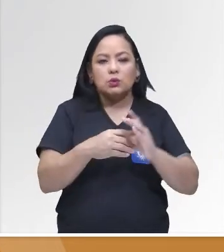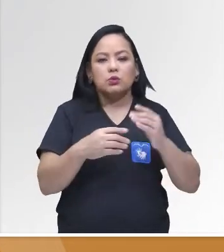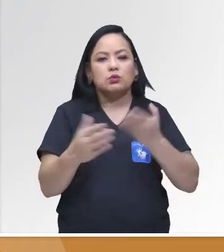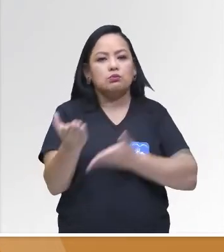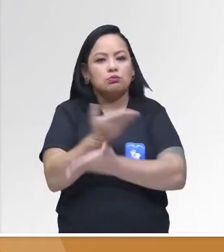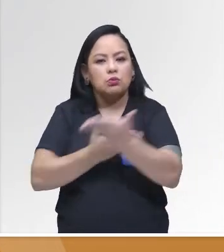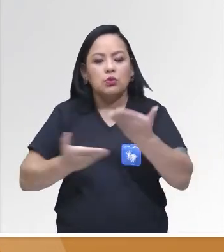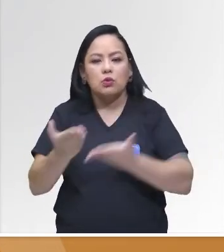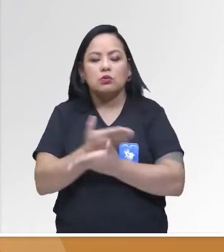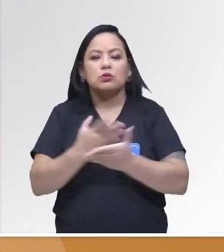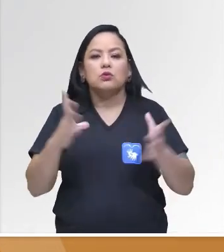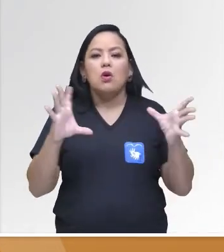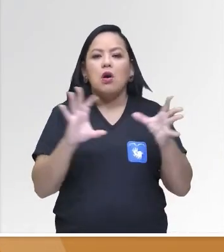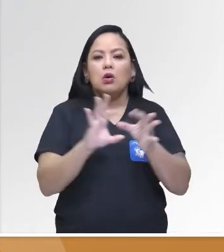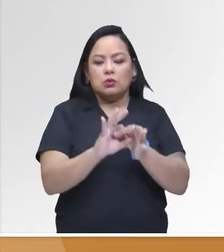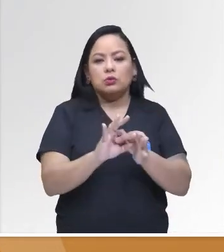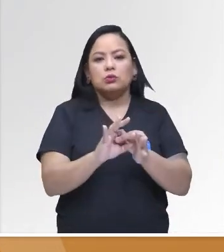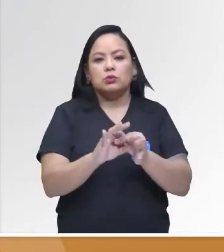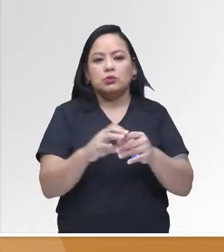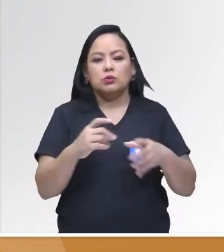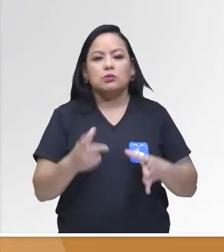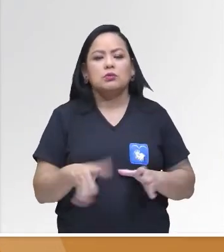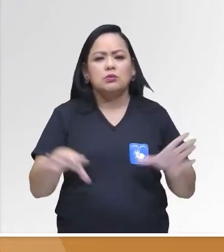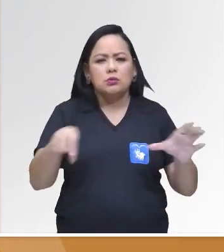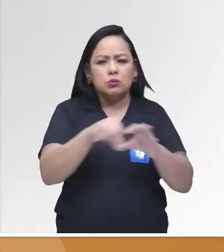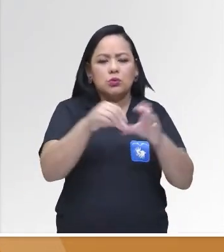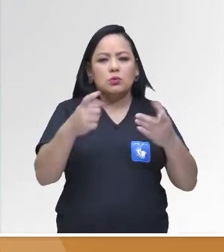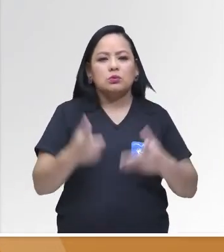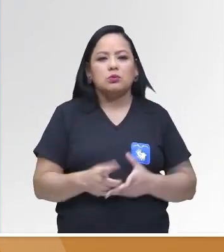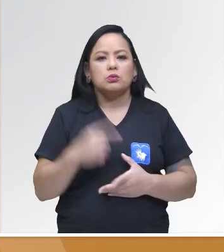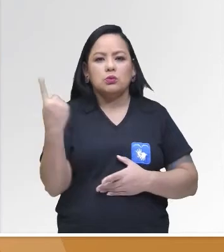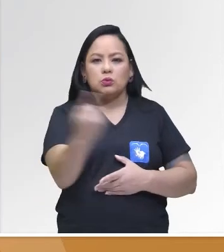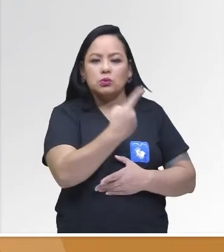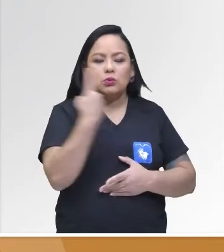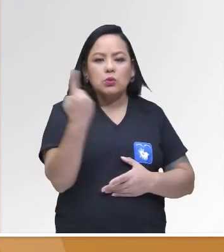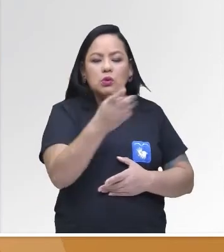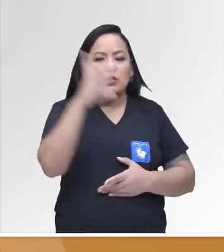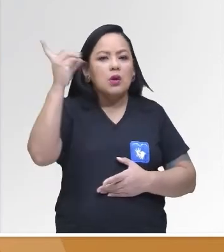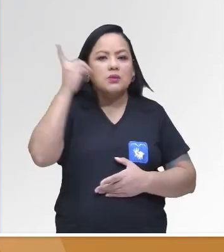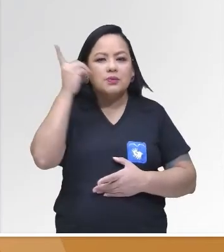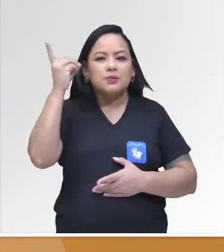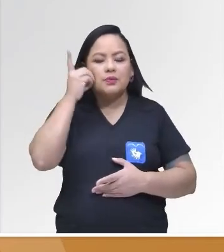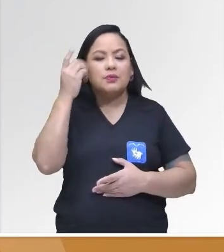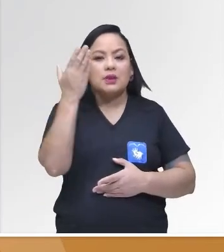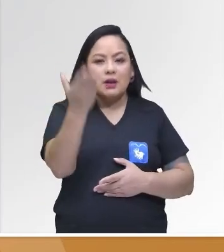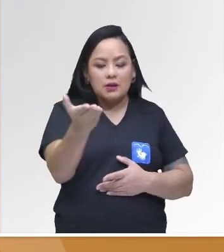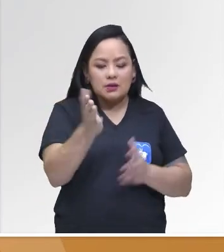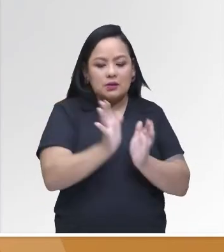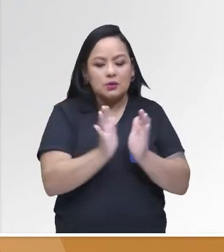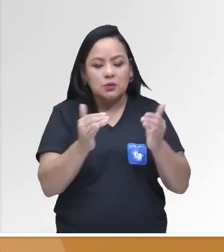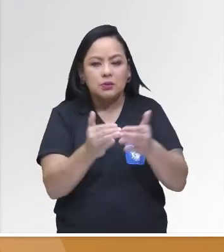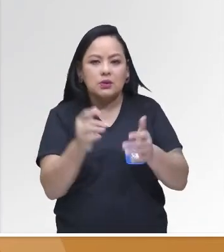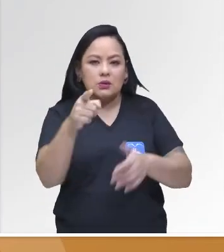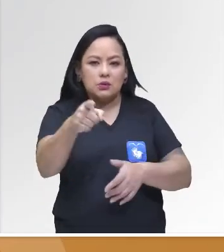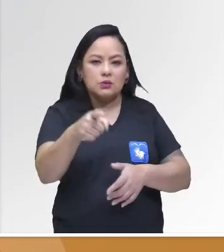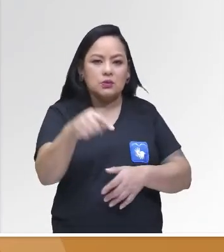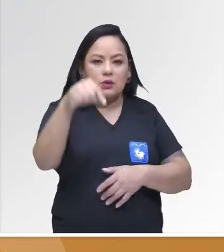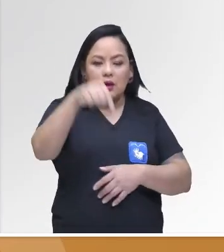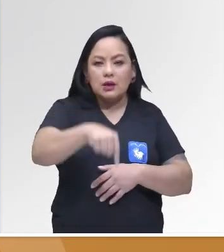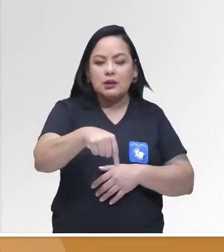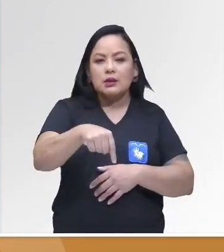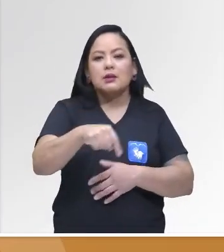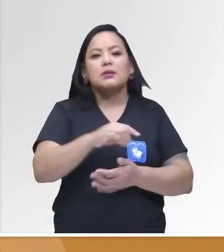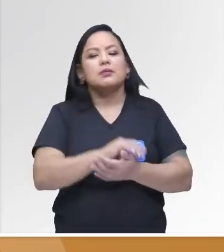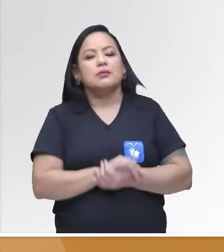convivem juntamente, fazem parte do nosso dia a dia, aí na sua comunidade, aqui